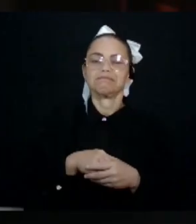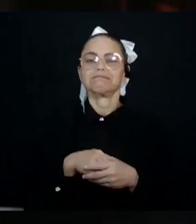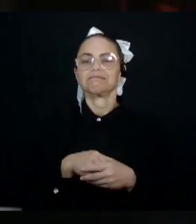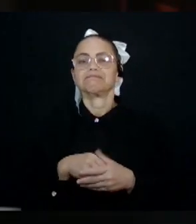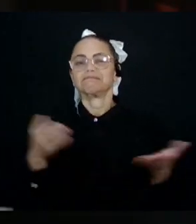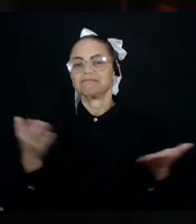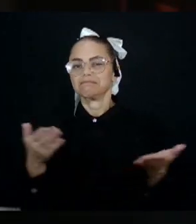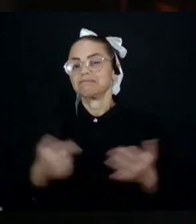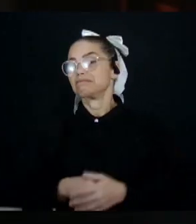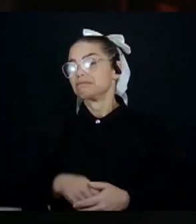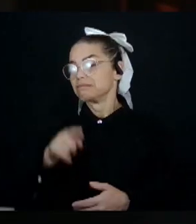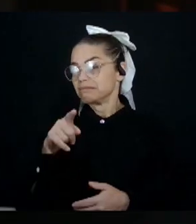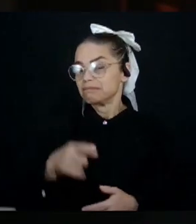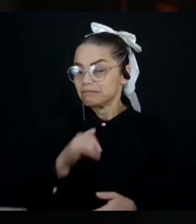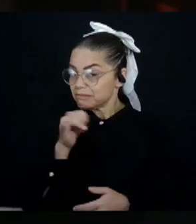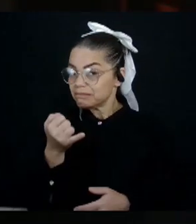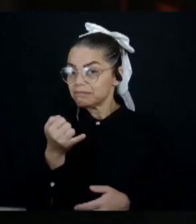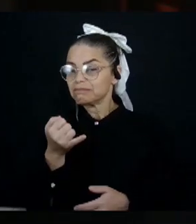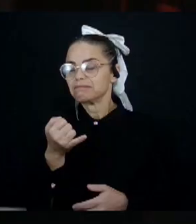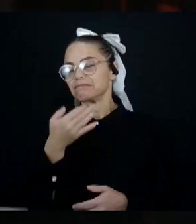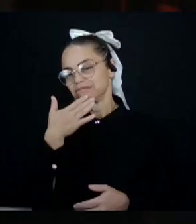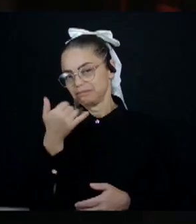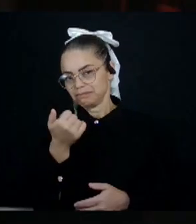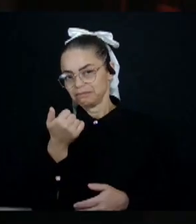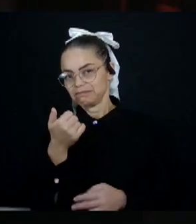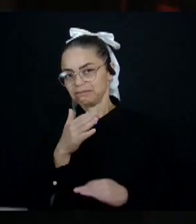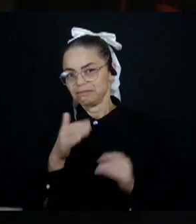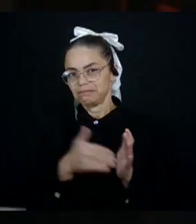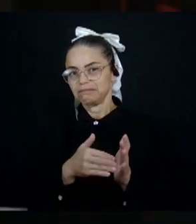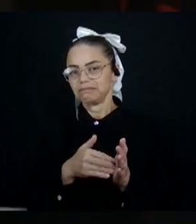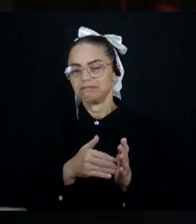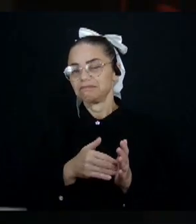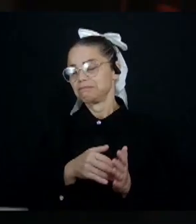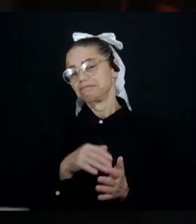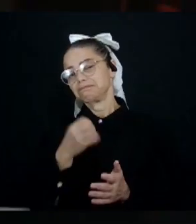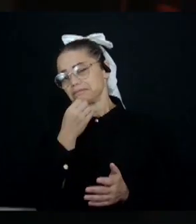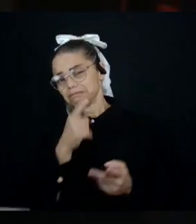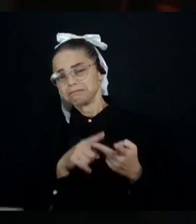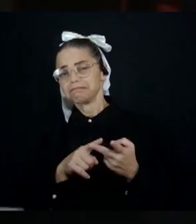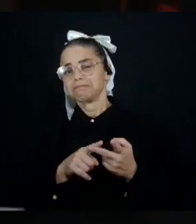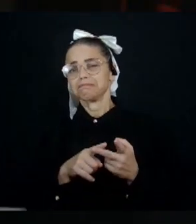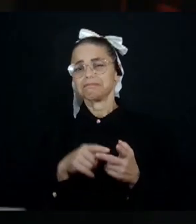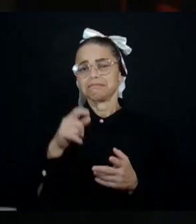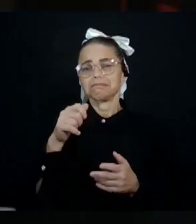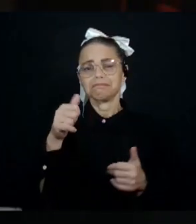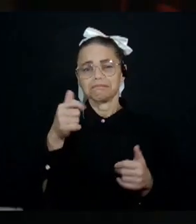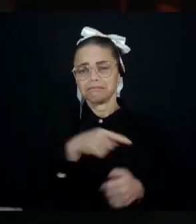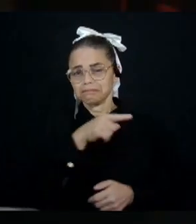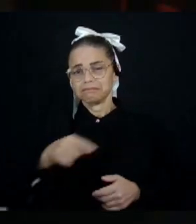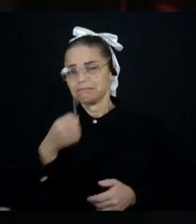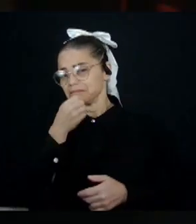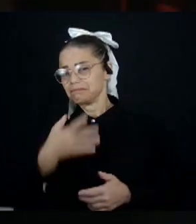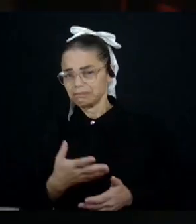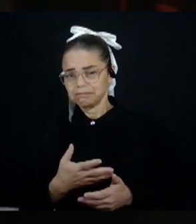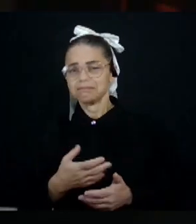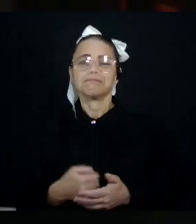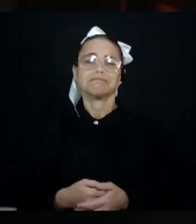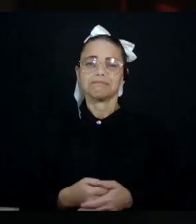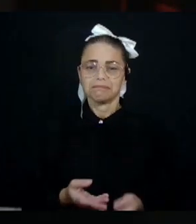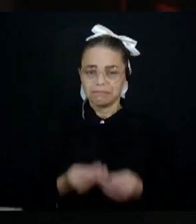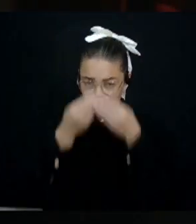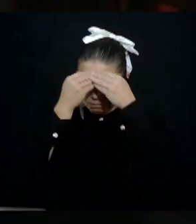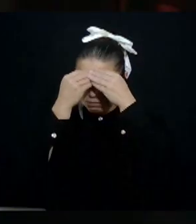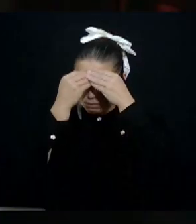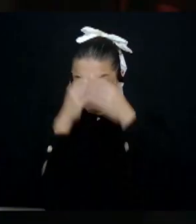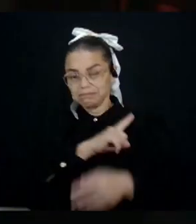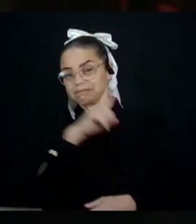agora, aproveitar o melhor de tudo isso, o que não é bom, deleta, né? E o que é bom, traz para o seu dia a